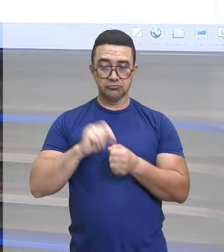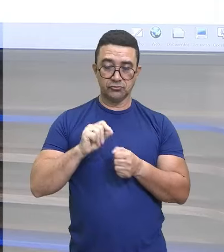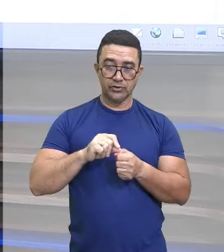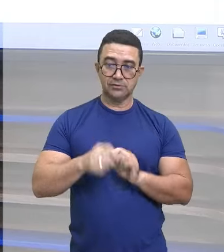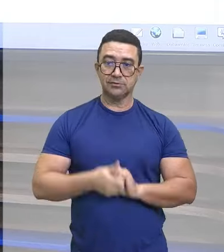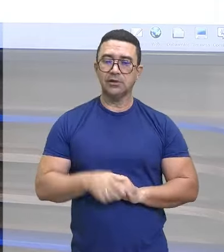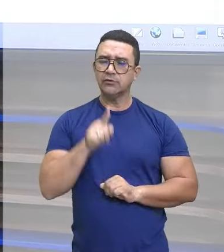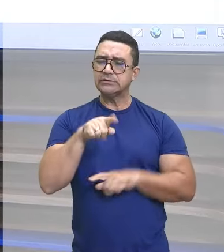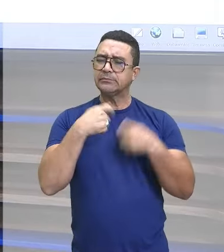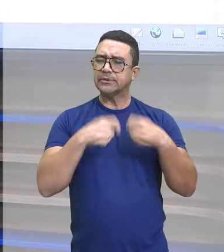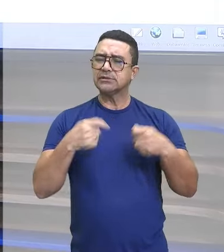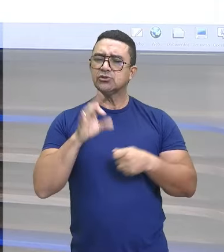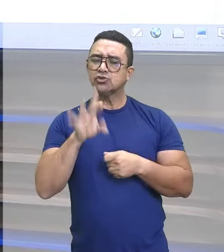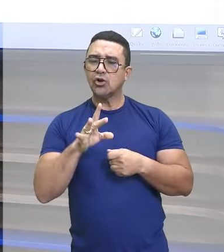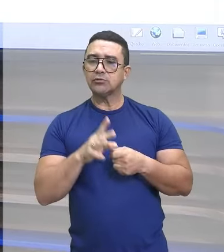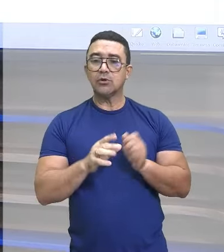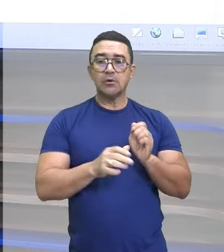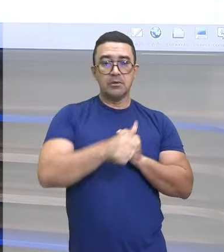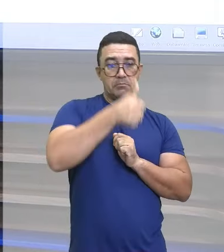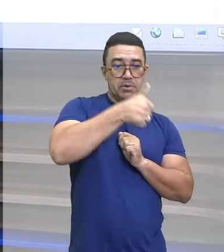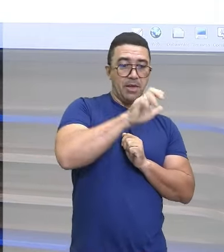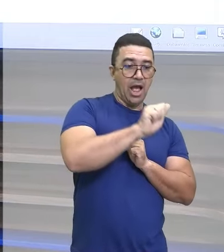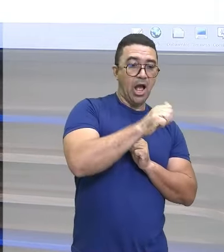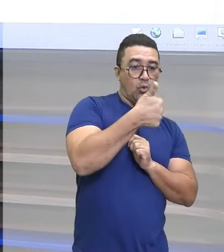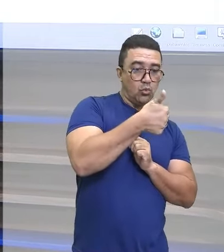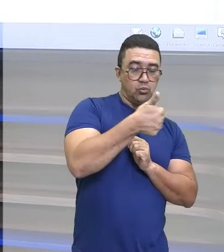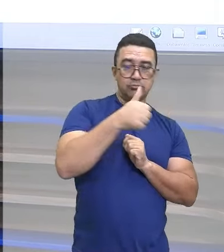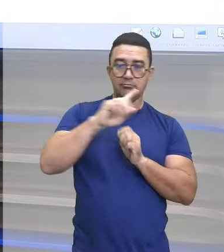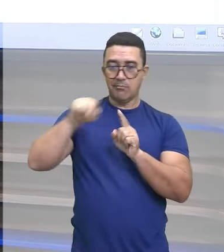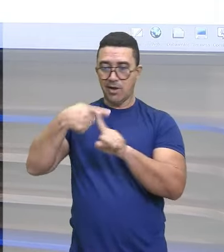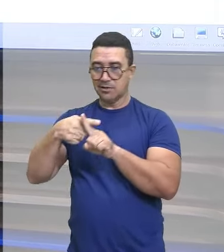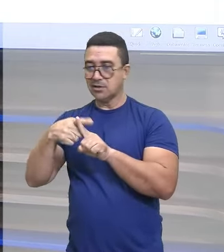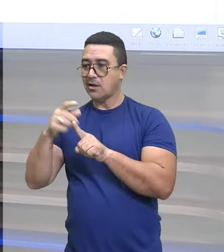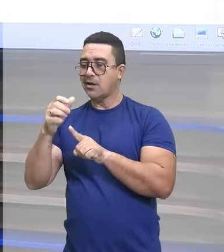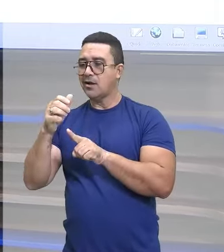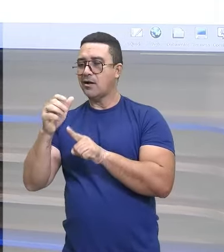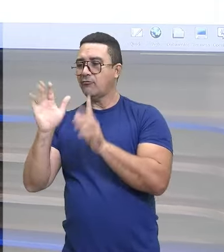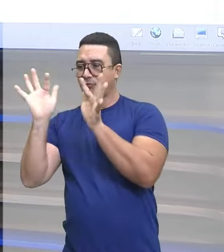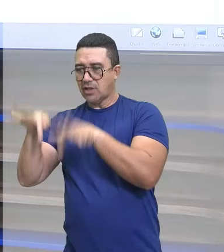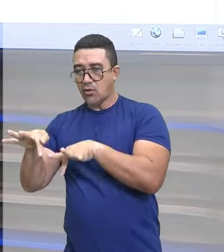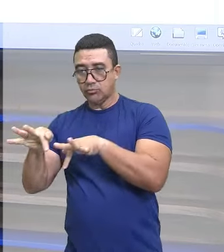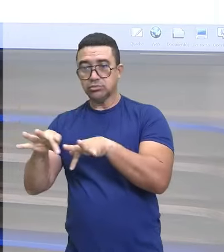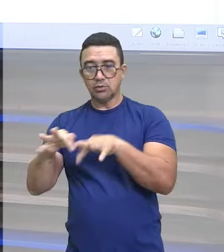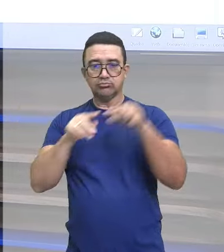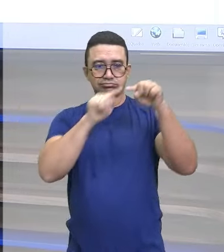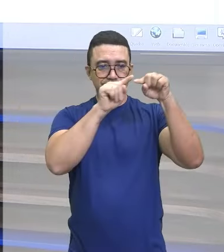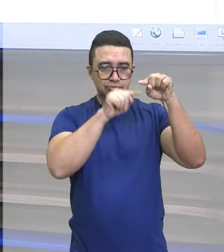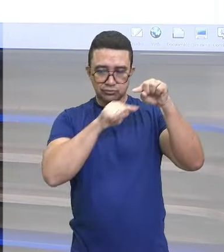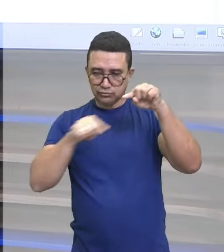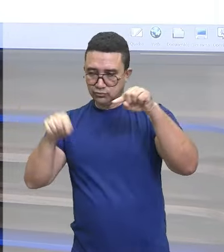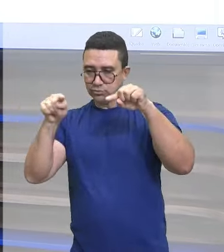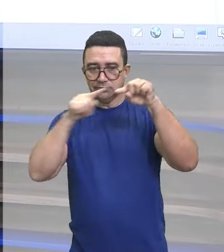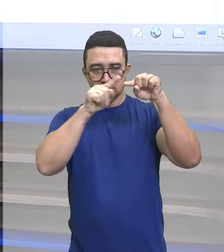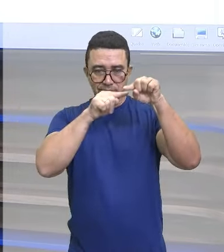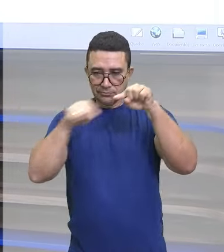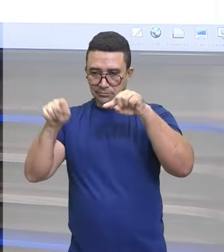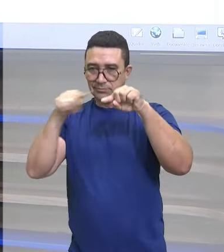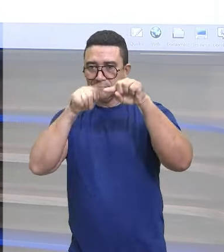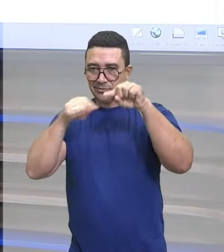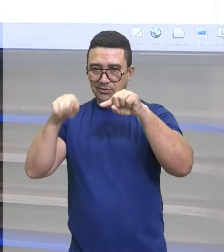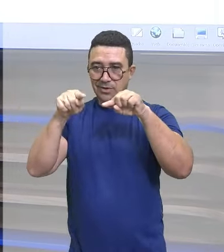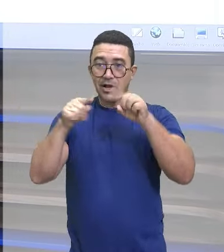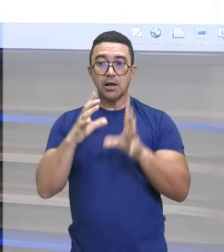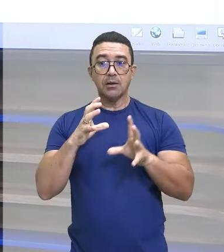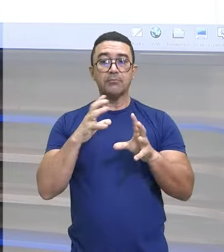precisa apenas somar o primeiro com o último, o segundo com o penúltimo, e aí você vai multiplicar